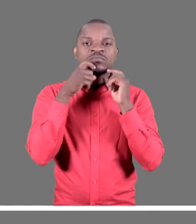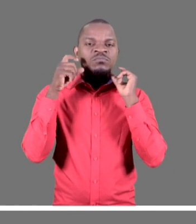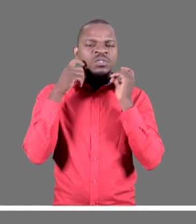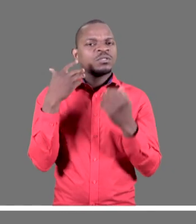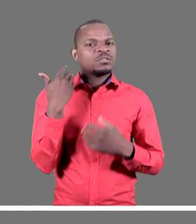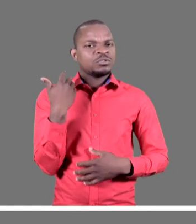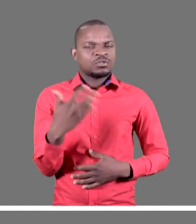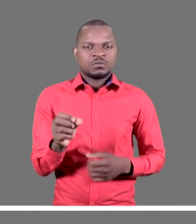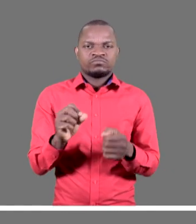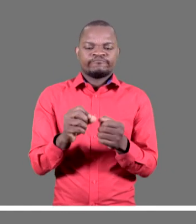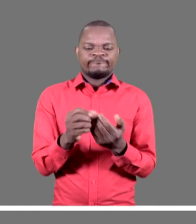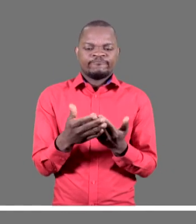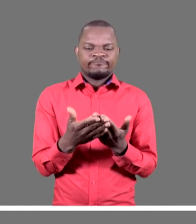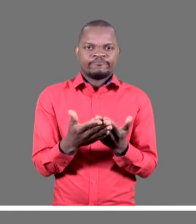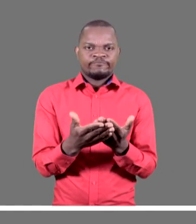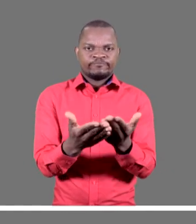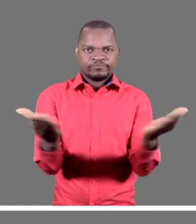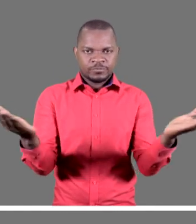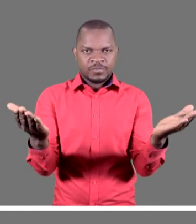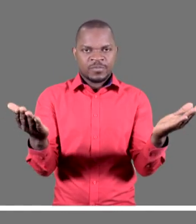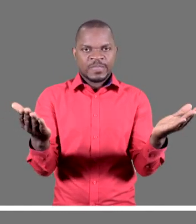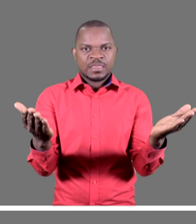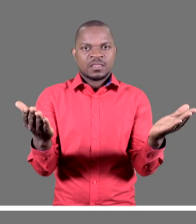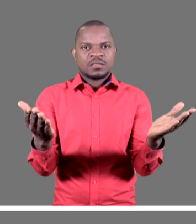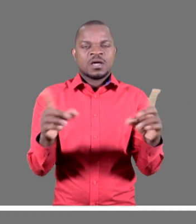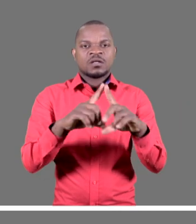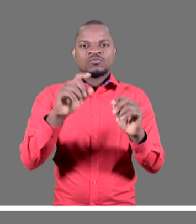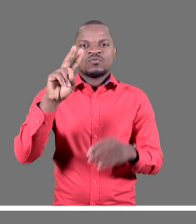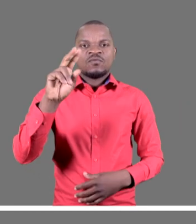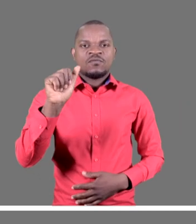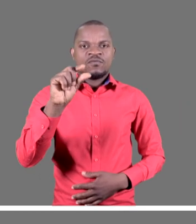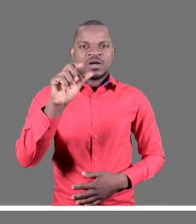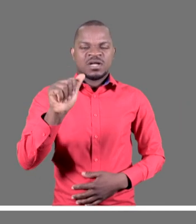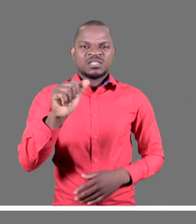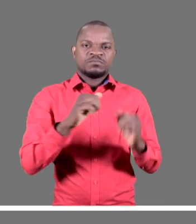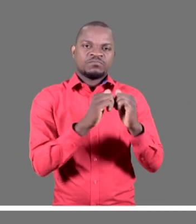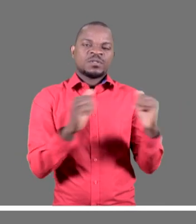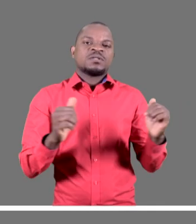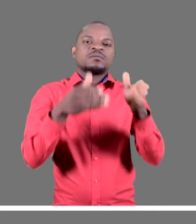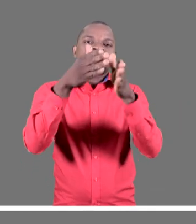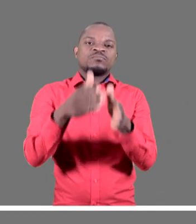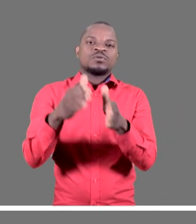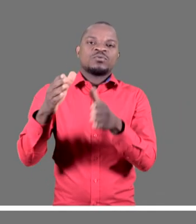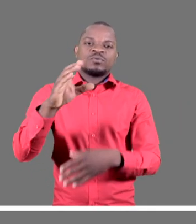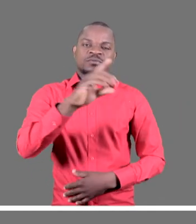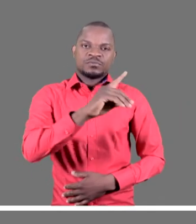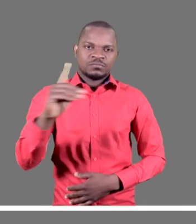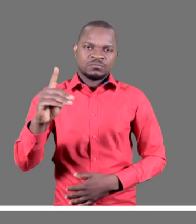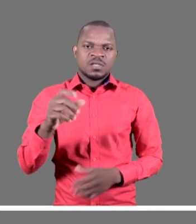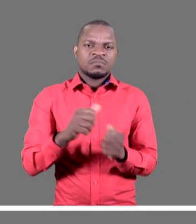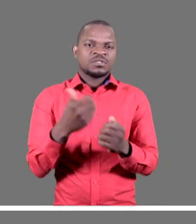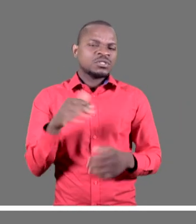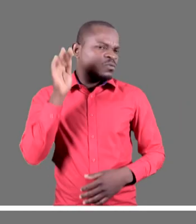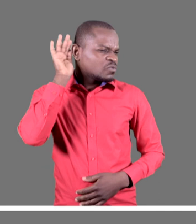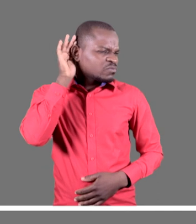exclusivo, ou um recrutamento exclusivo para pessoas com deficiência. Tenho conhecimento